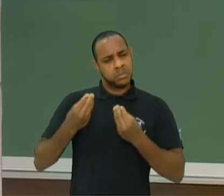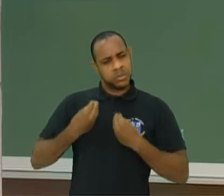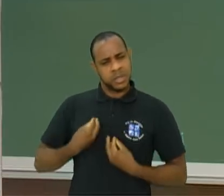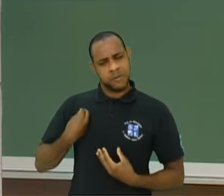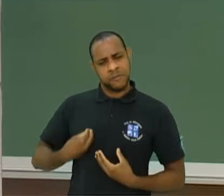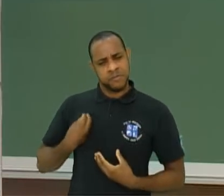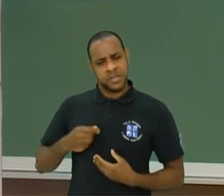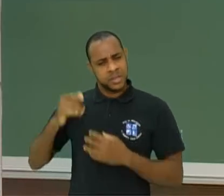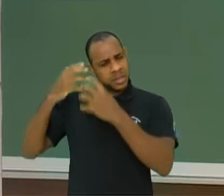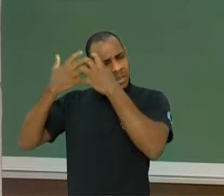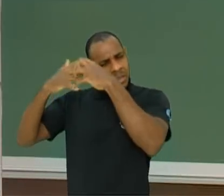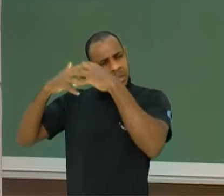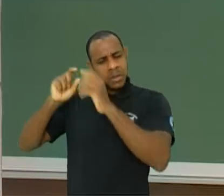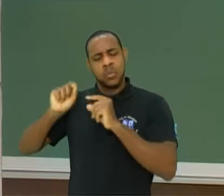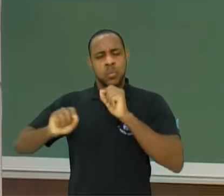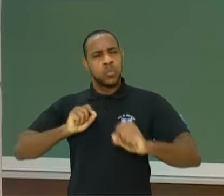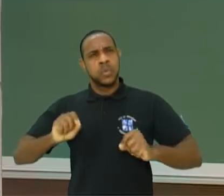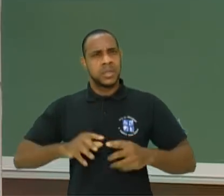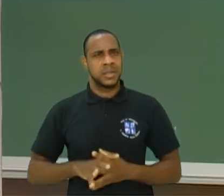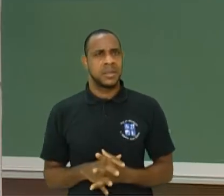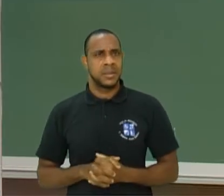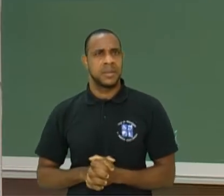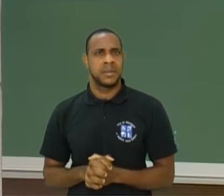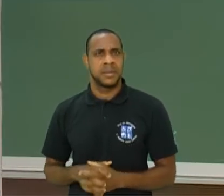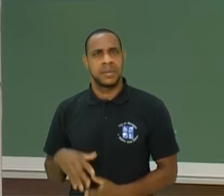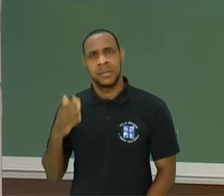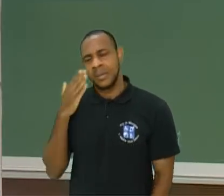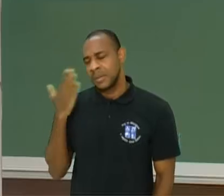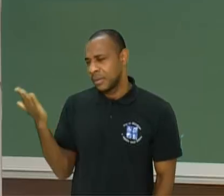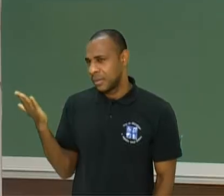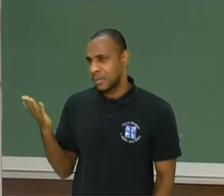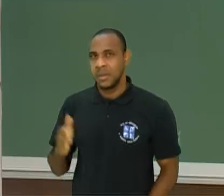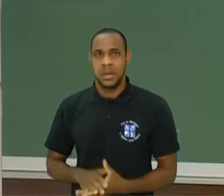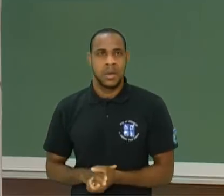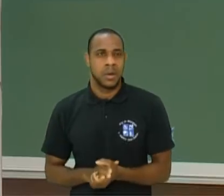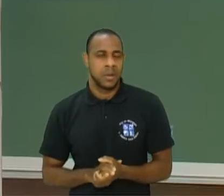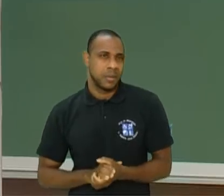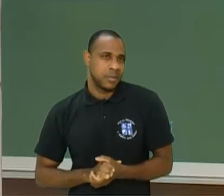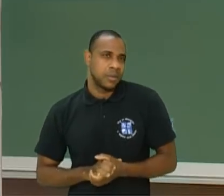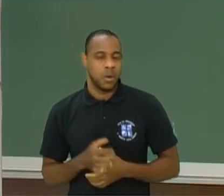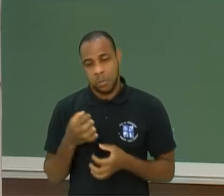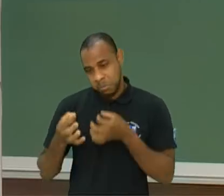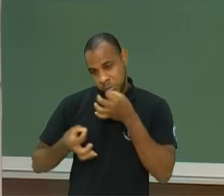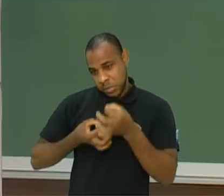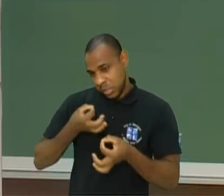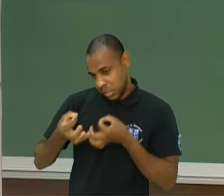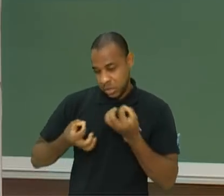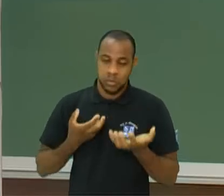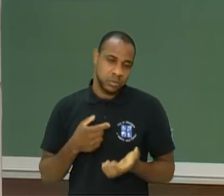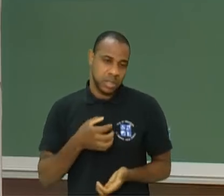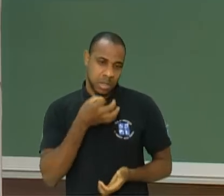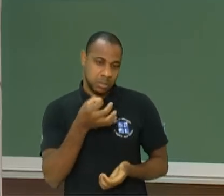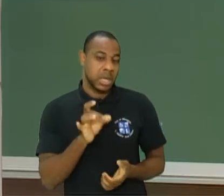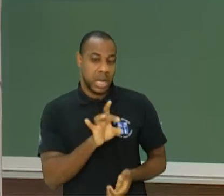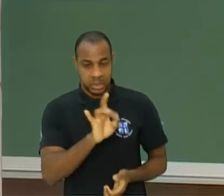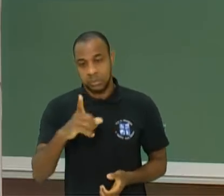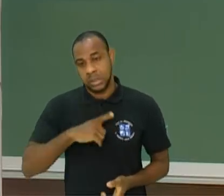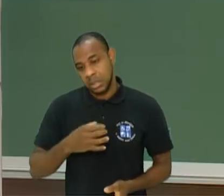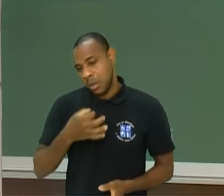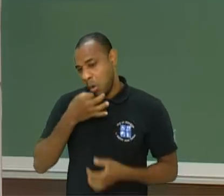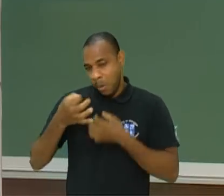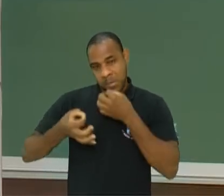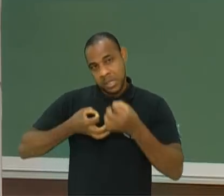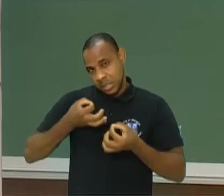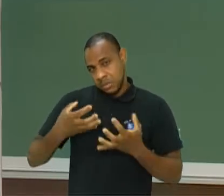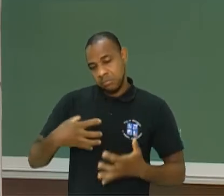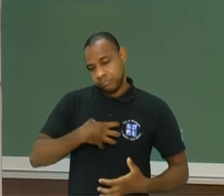traz? Vamos descobrir então? Então, ó, sugestão de resposta, porque você pode ter a sua, né? Cada um tem